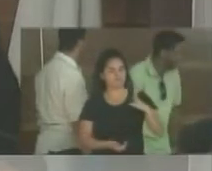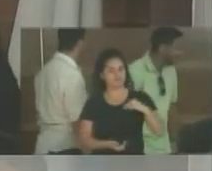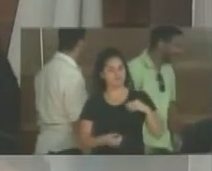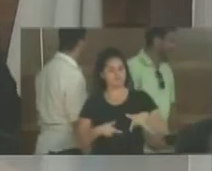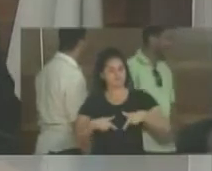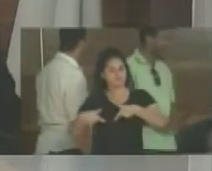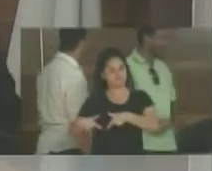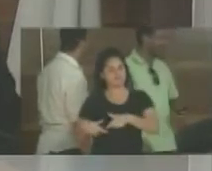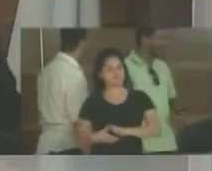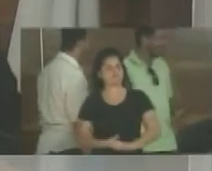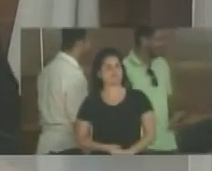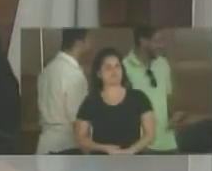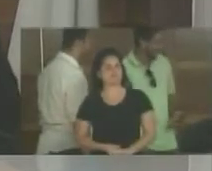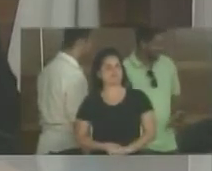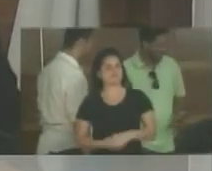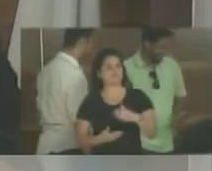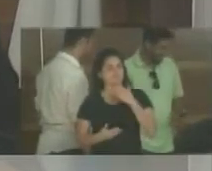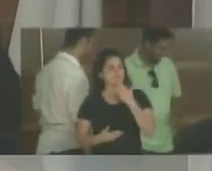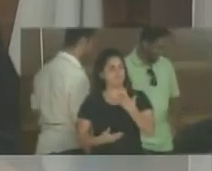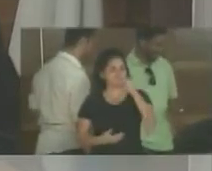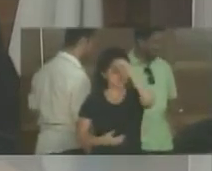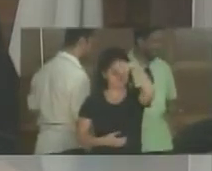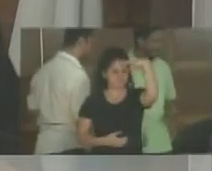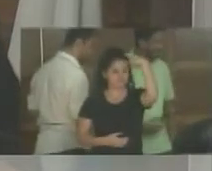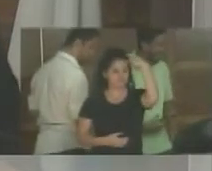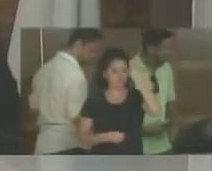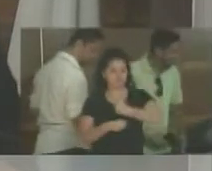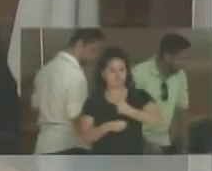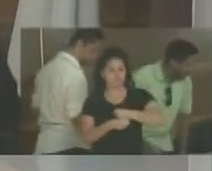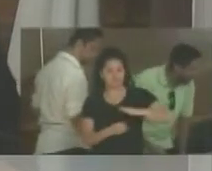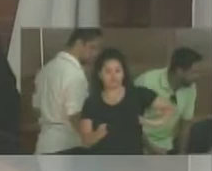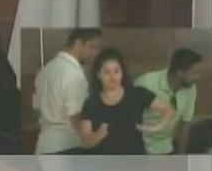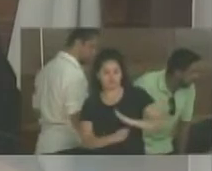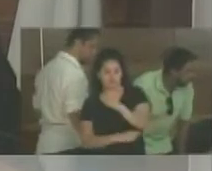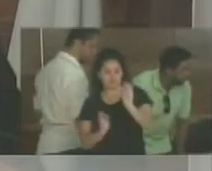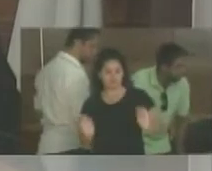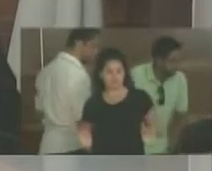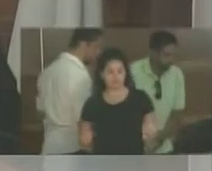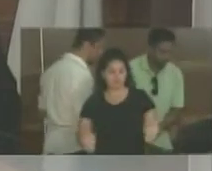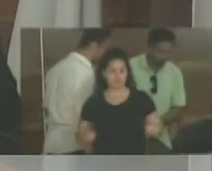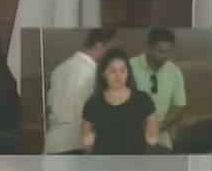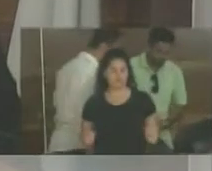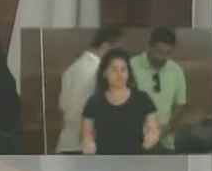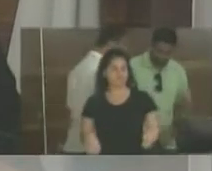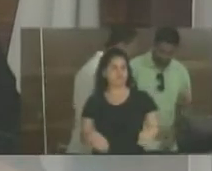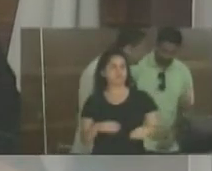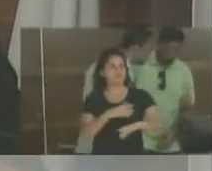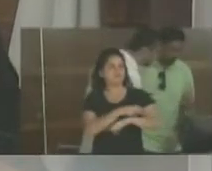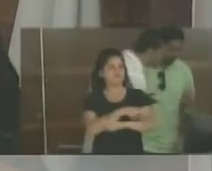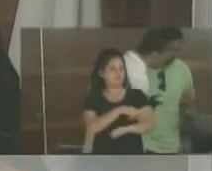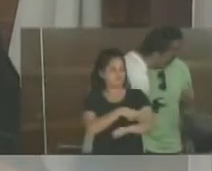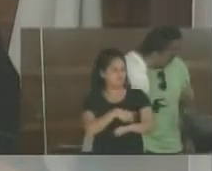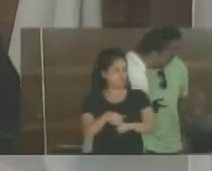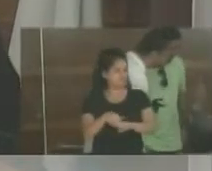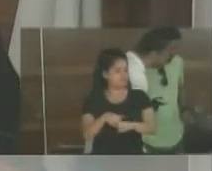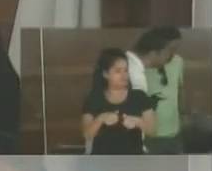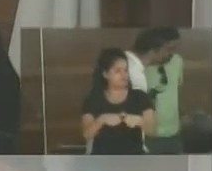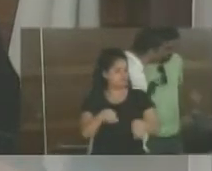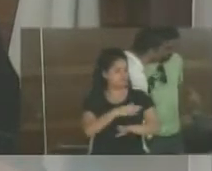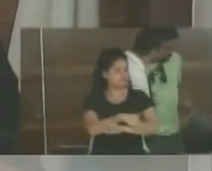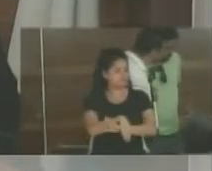indicações. Indico ao prefeito a construção de uma rampa de acesso de cadeirante na calçada localizada lá na